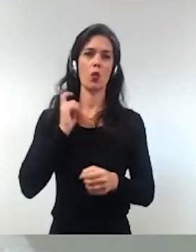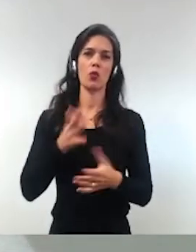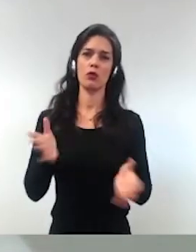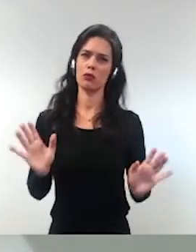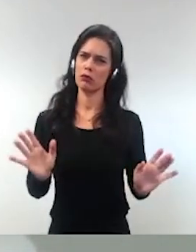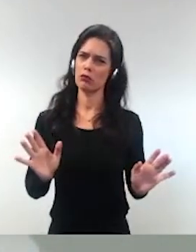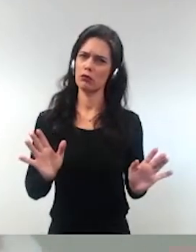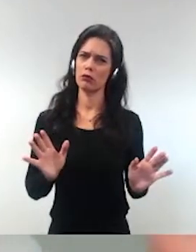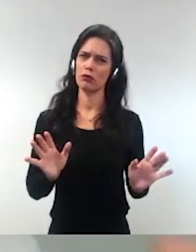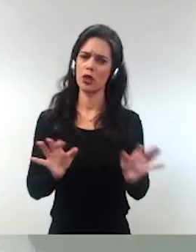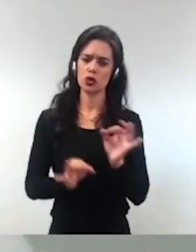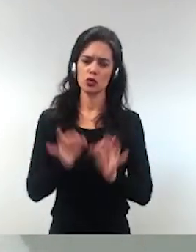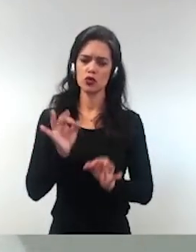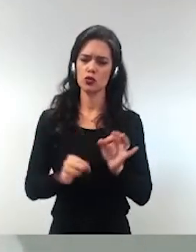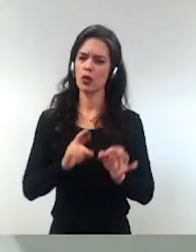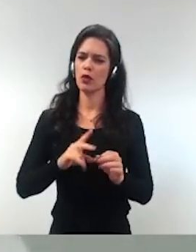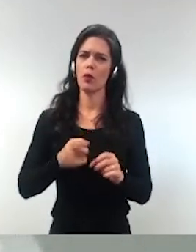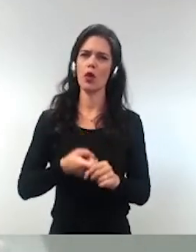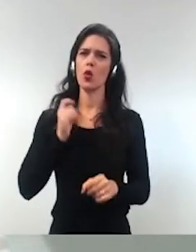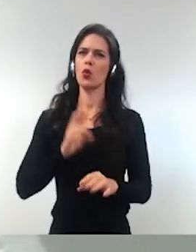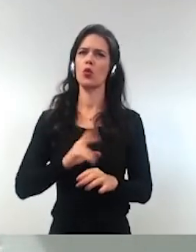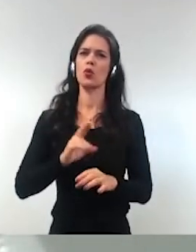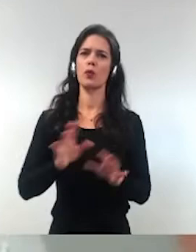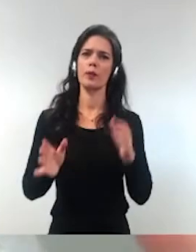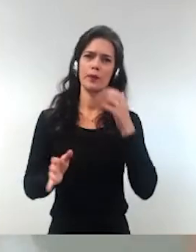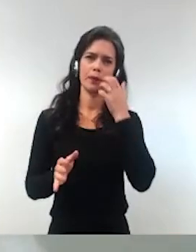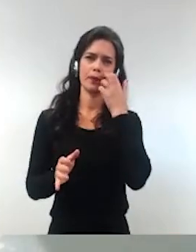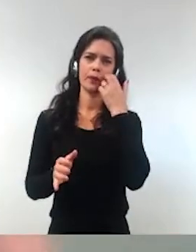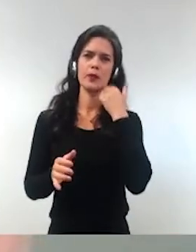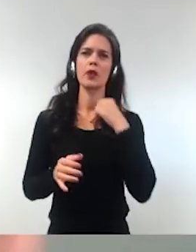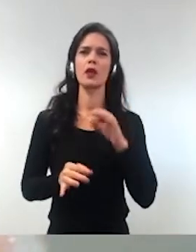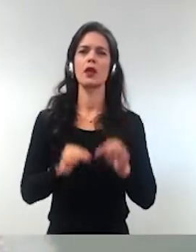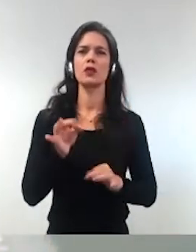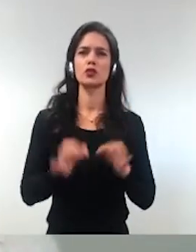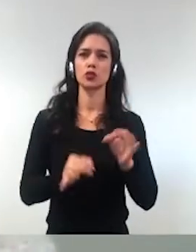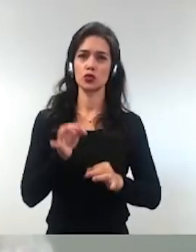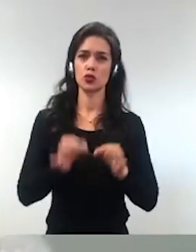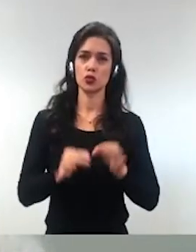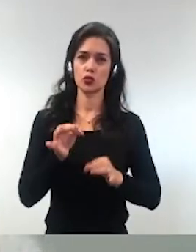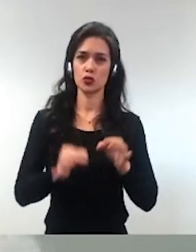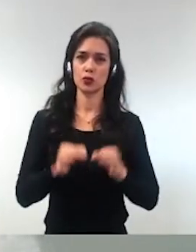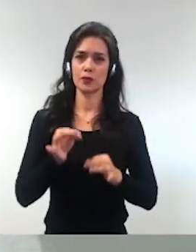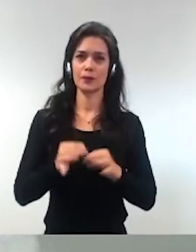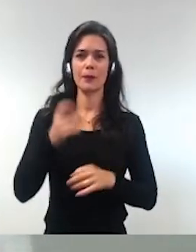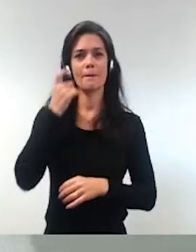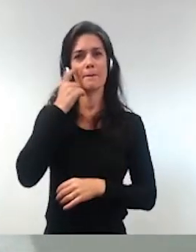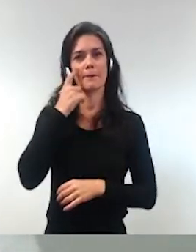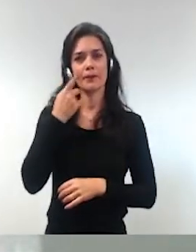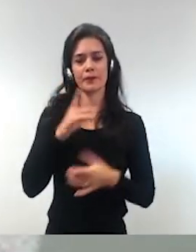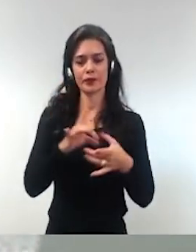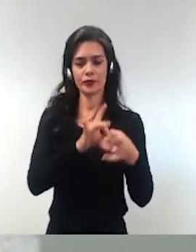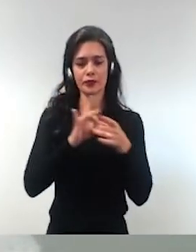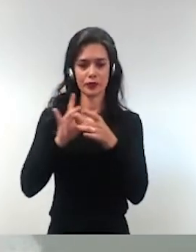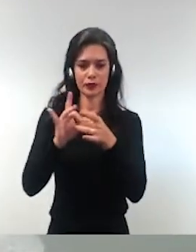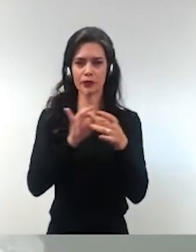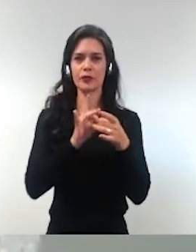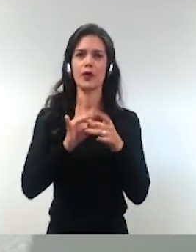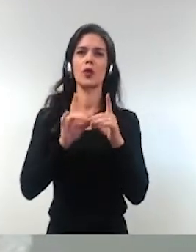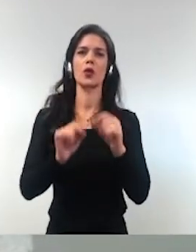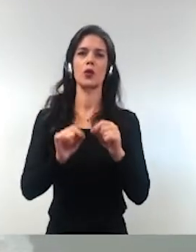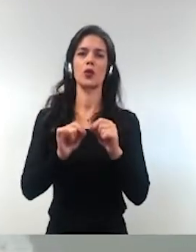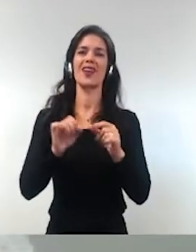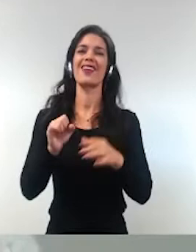As justiças, para dizer no plural, e a justiça, para pensar na sua unidade, serve